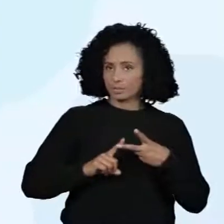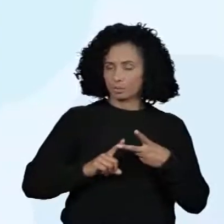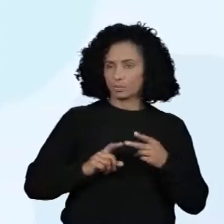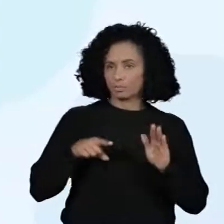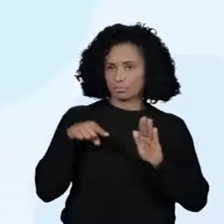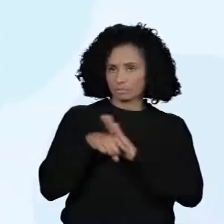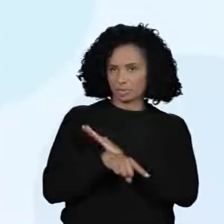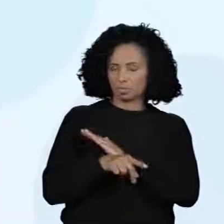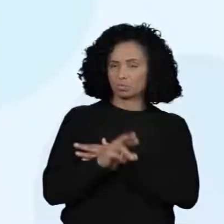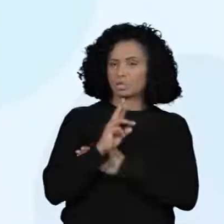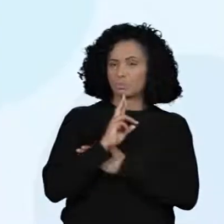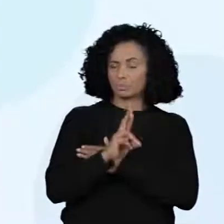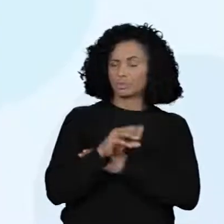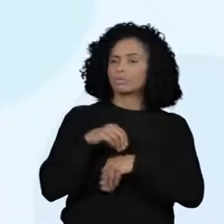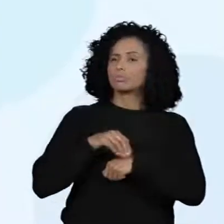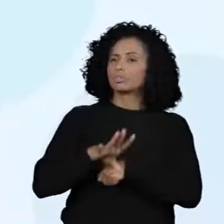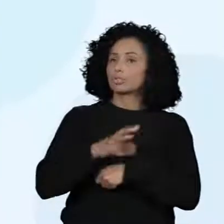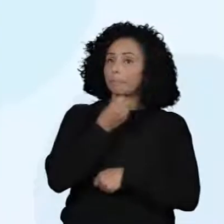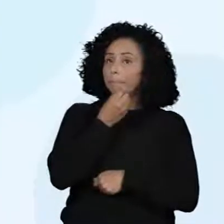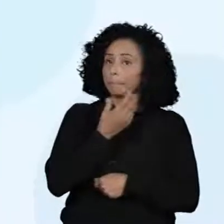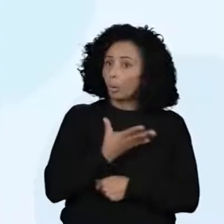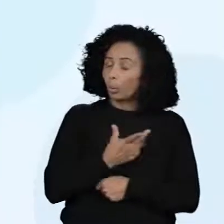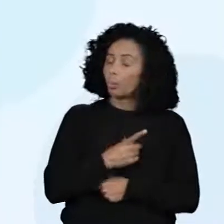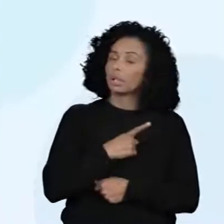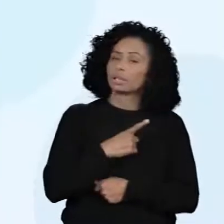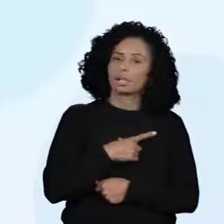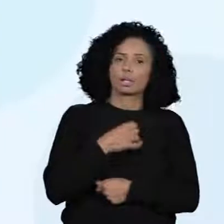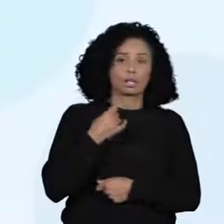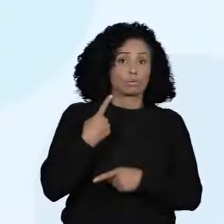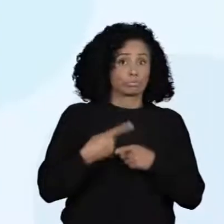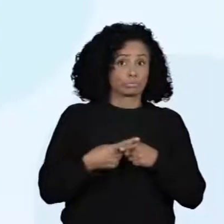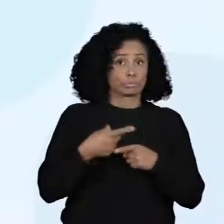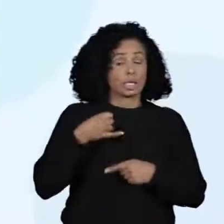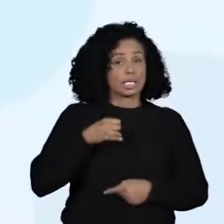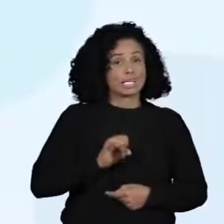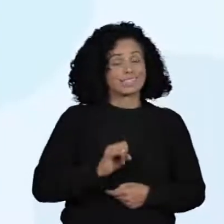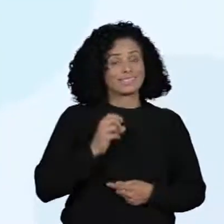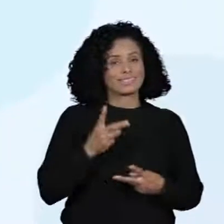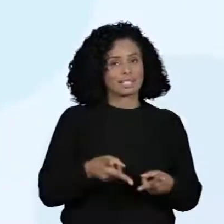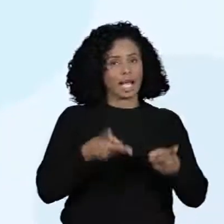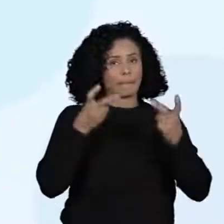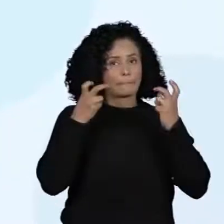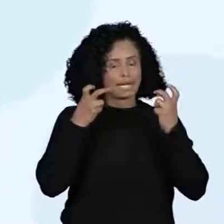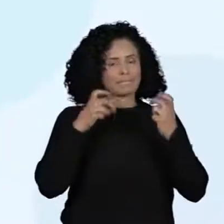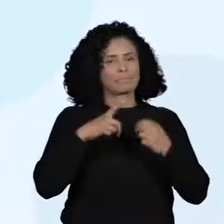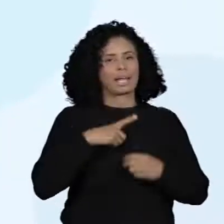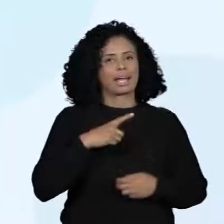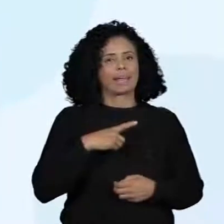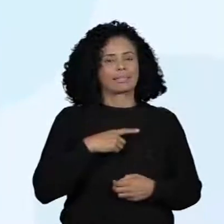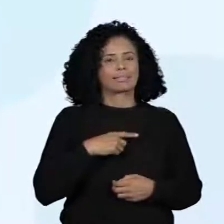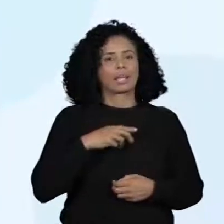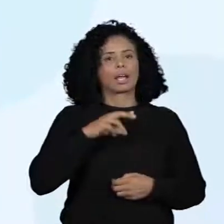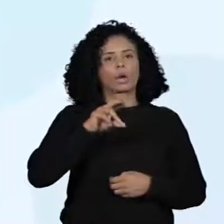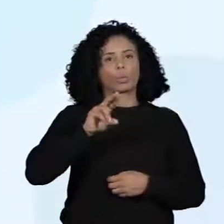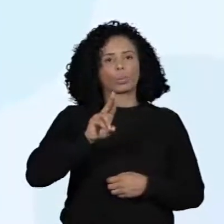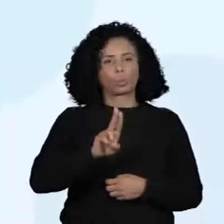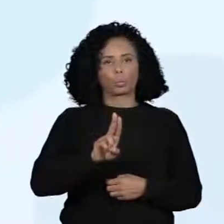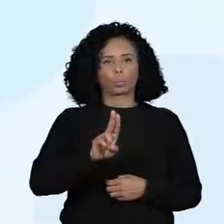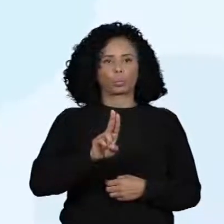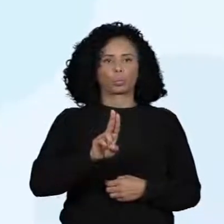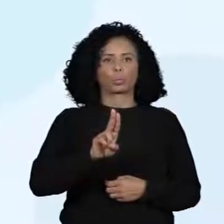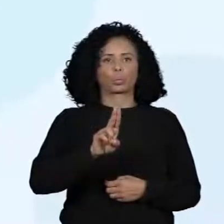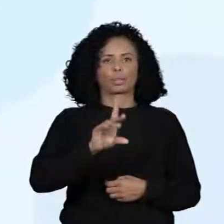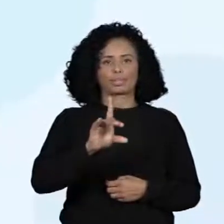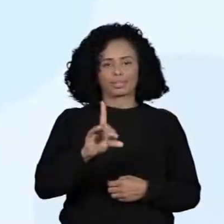boa dica, professora Genoveva, porque olhando a unidade e a dezena, nós conseguimos identificar o maior número.